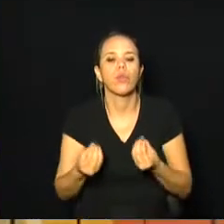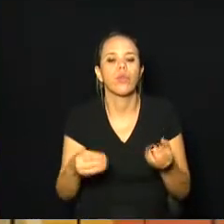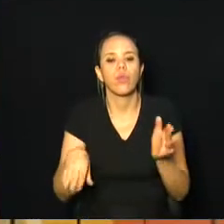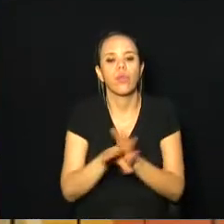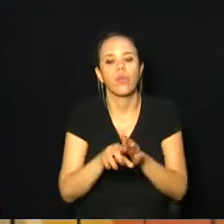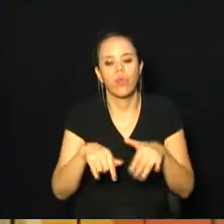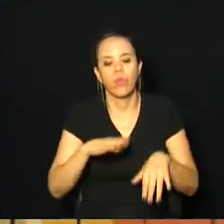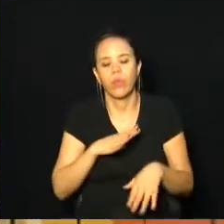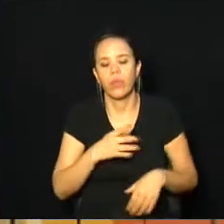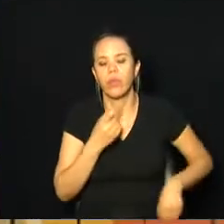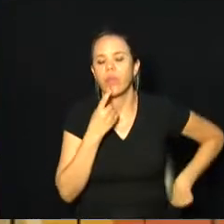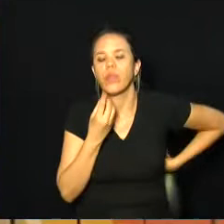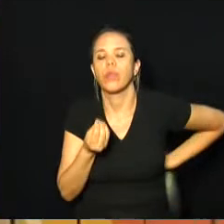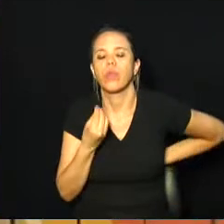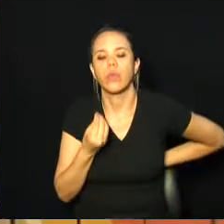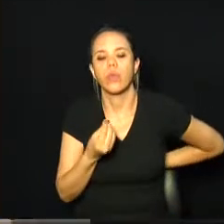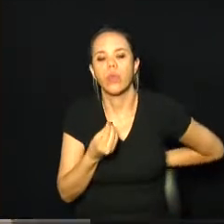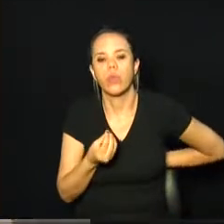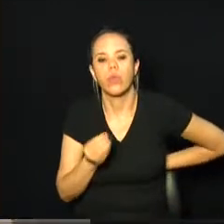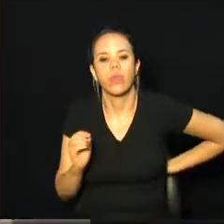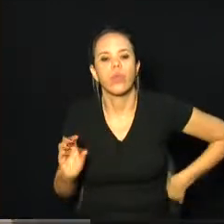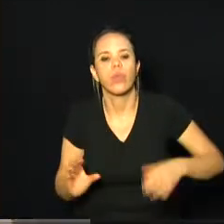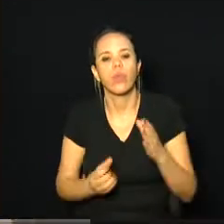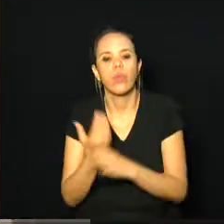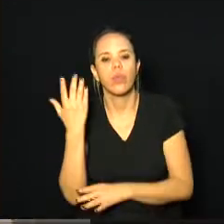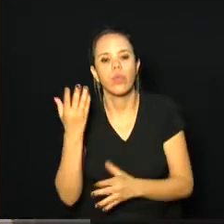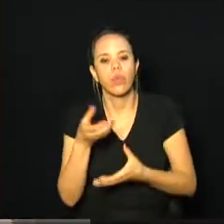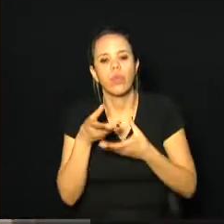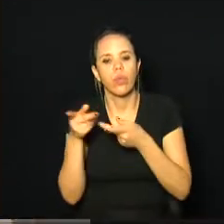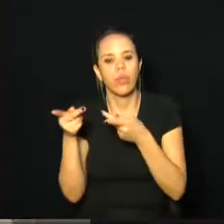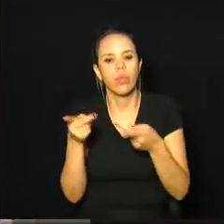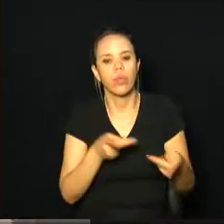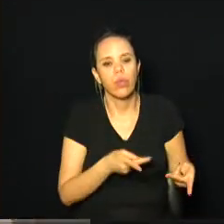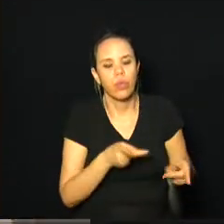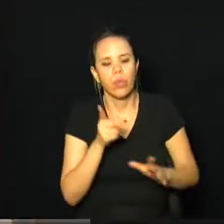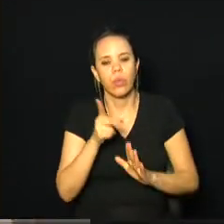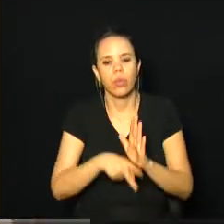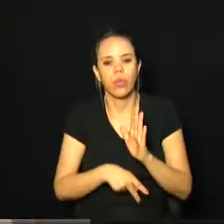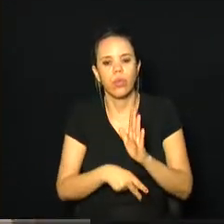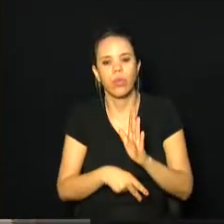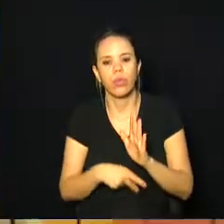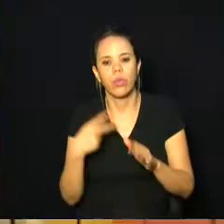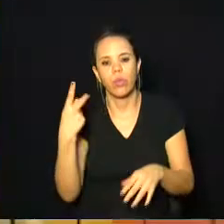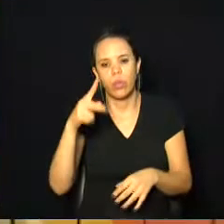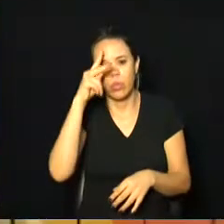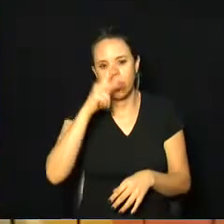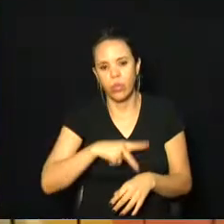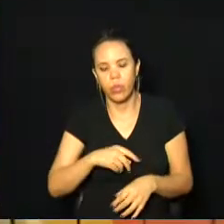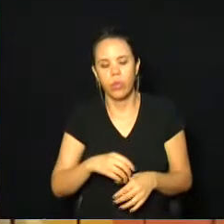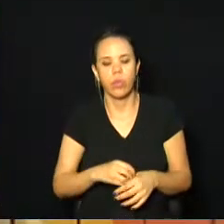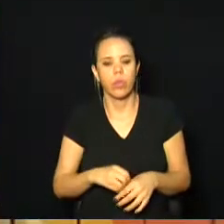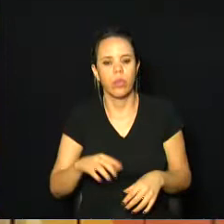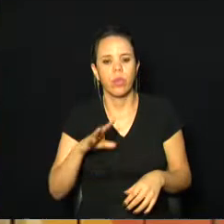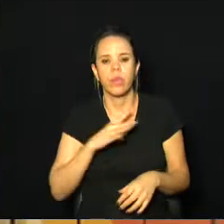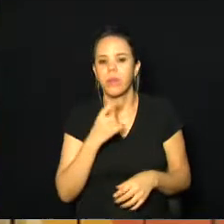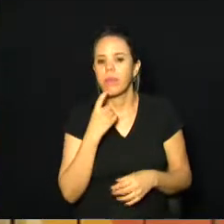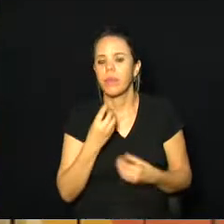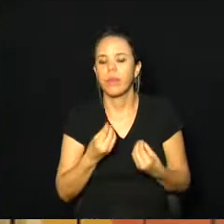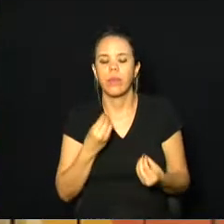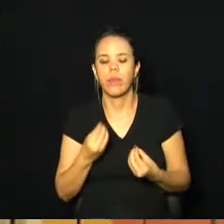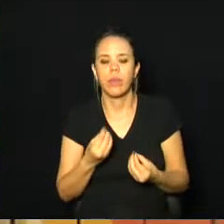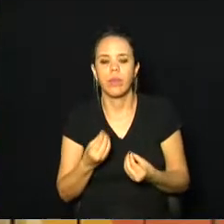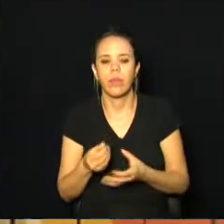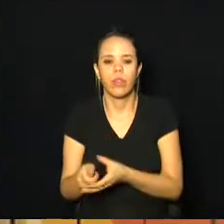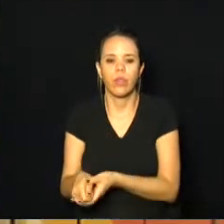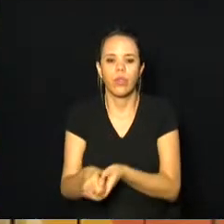aqui na cidade de Campinas? Como que surgiu este convite para comandar um projeto? Partiu de você, partiu da cidade de Campinas, o vôlei